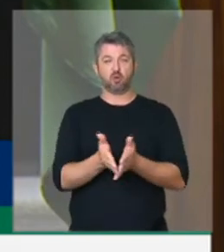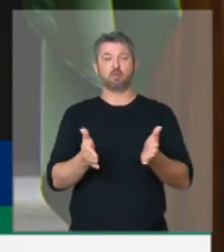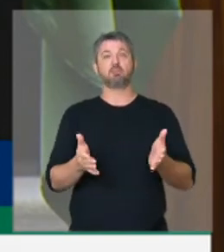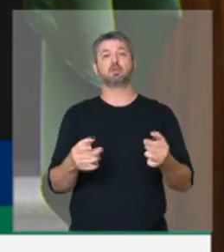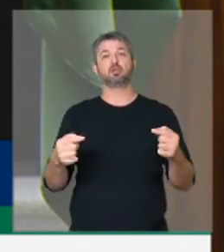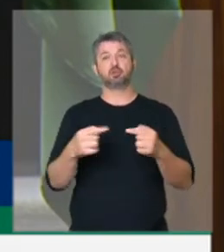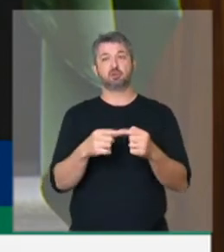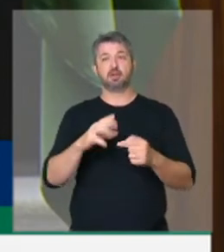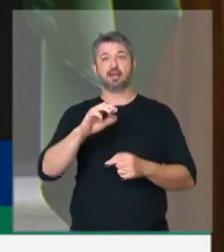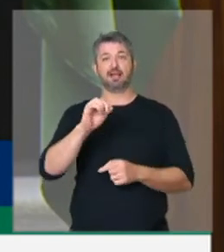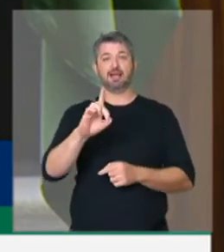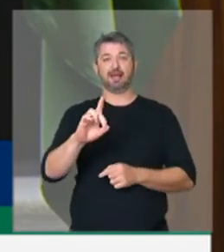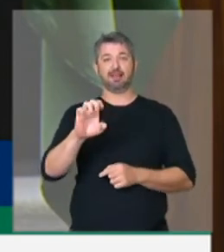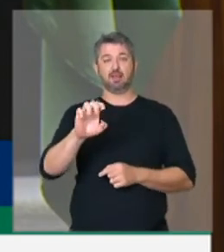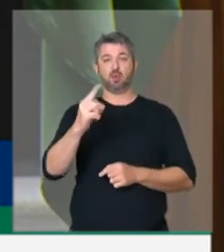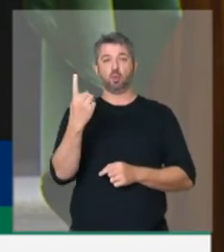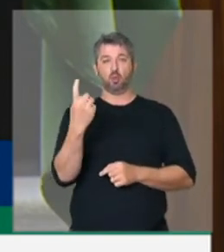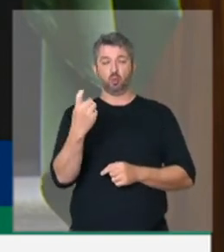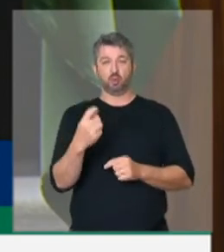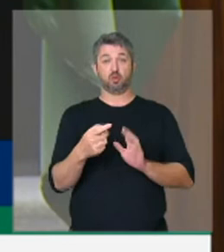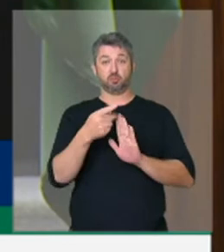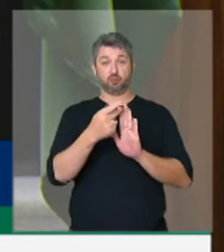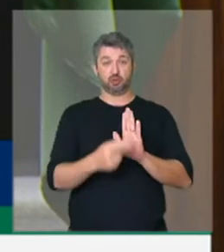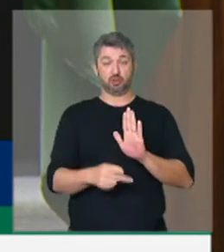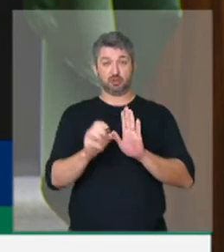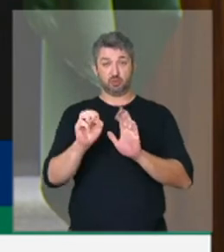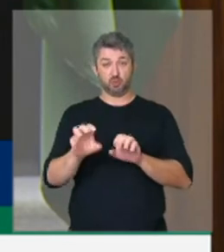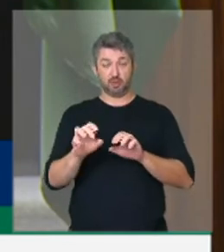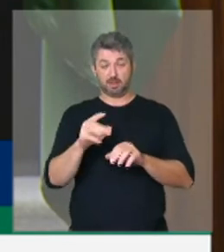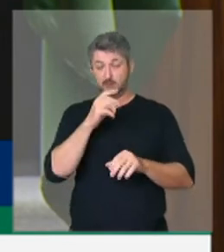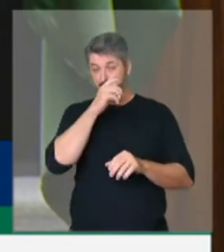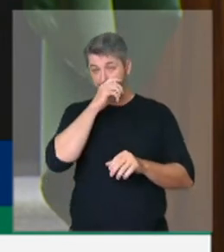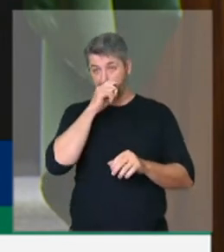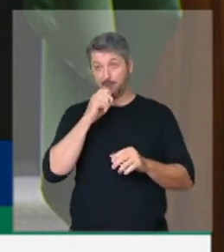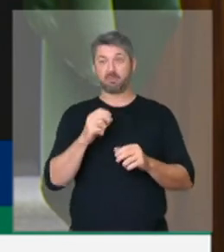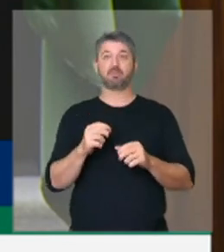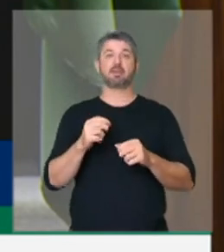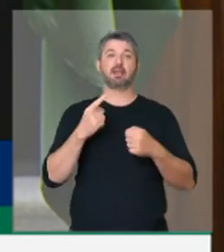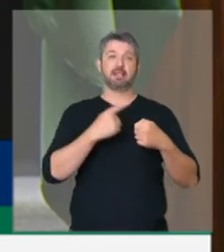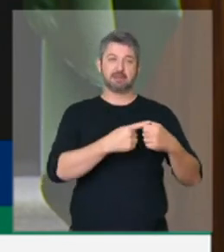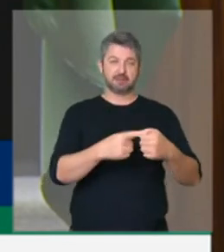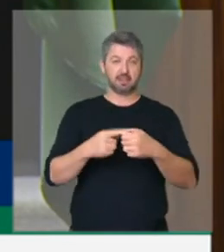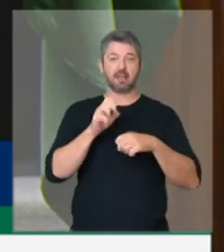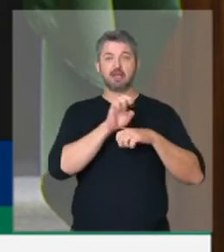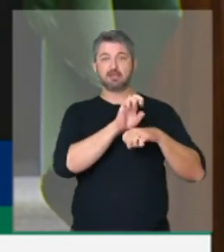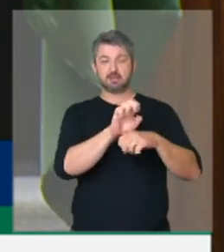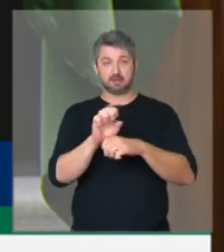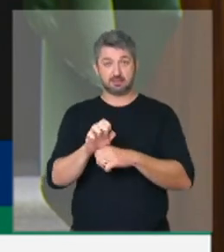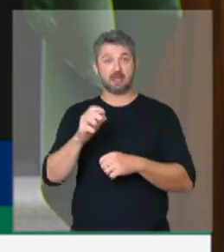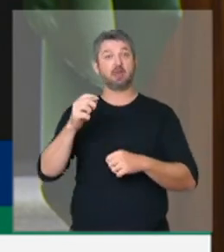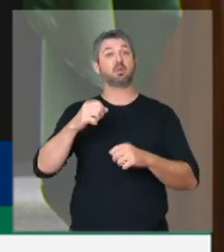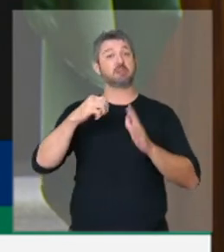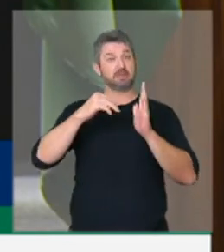com o CadÚnico, nos projetos educacionais de cada estado e cada município. O Senado votou,